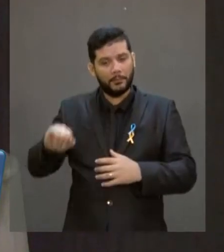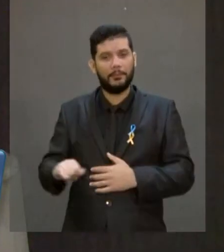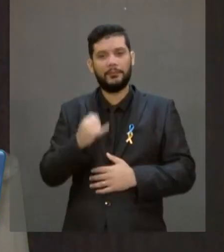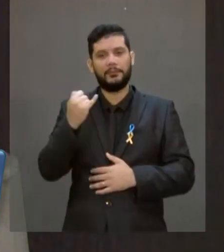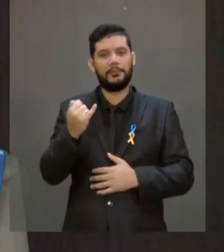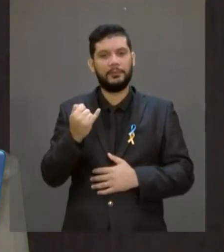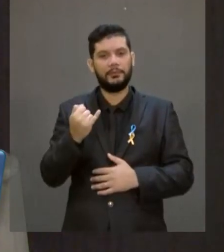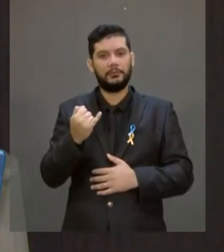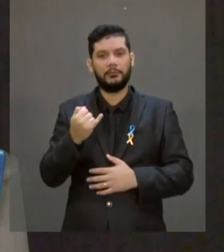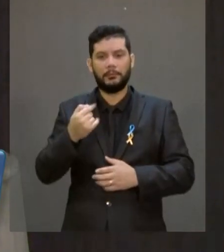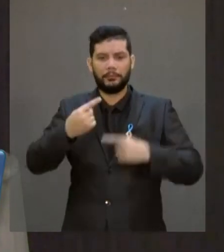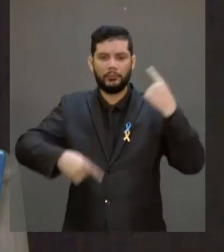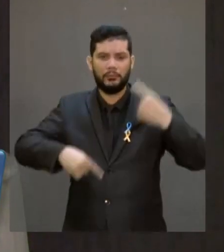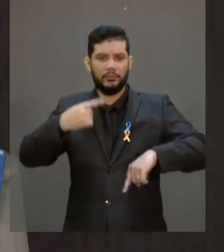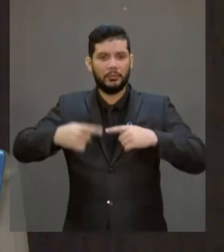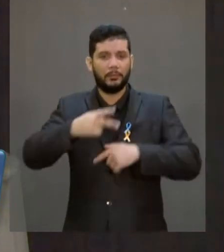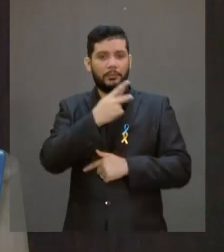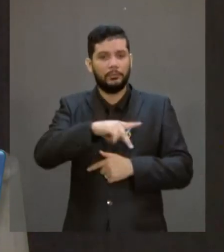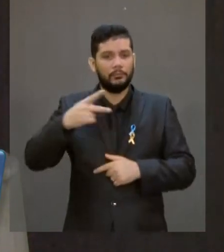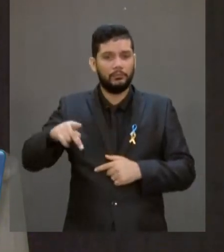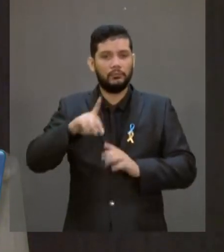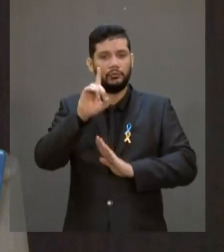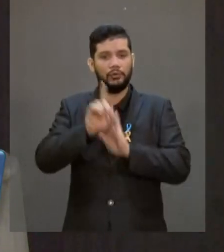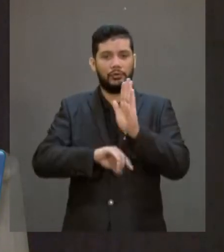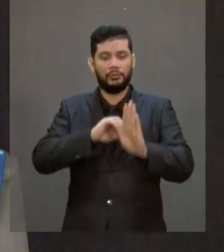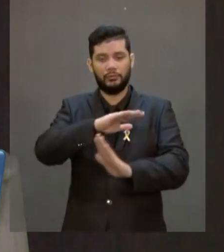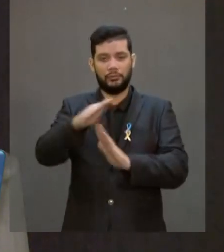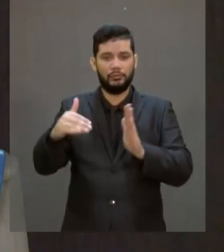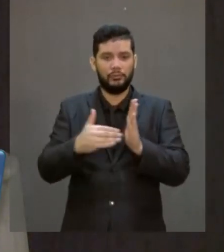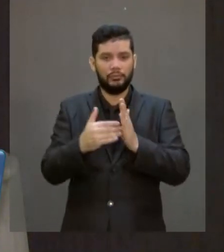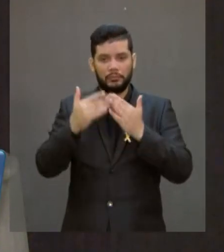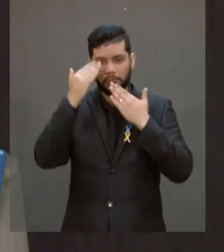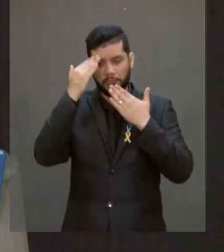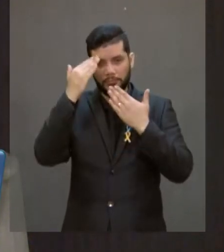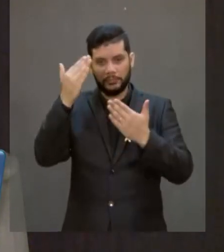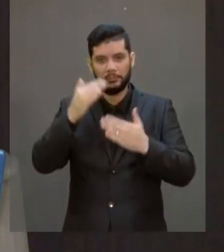excelentes políticas públicas em prol dos direitos de todos. Muito obrigado e pela memória de Juan.